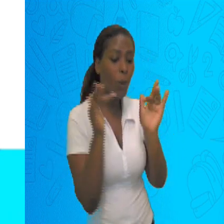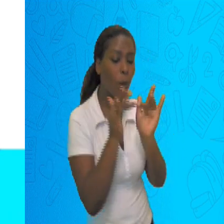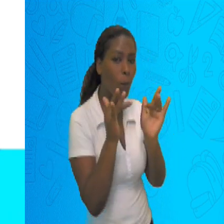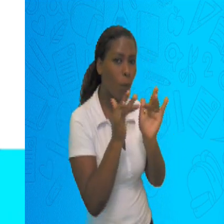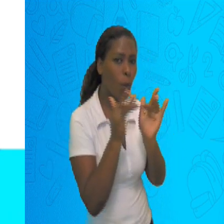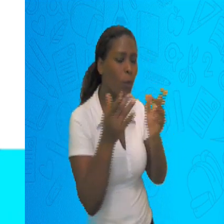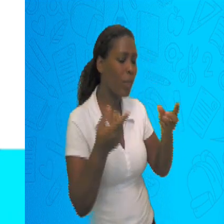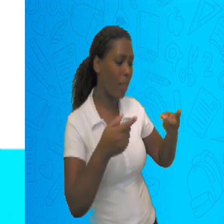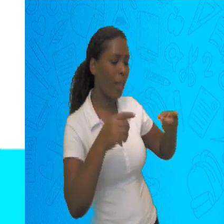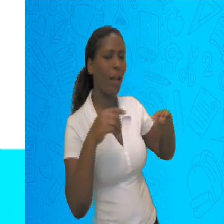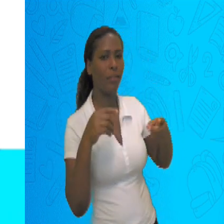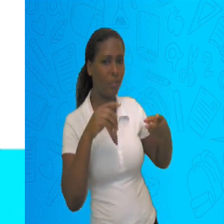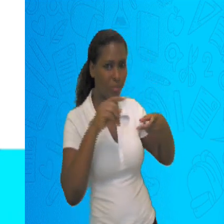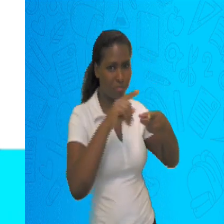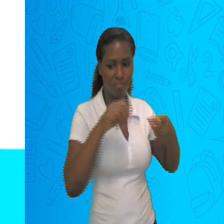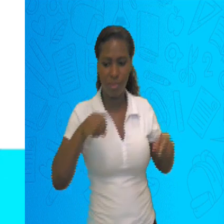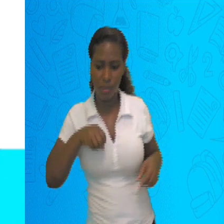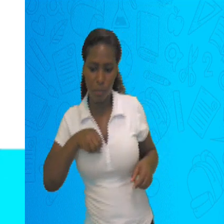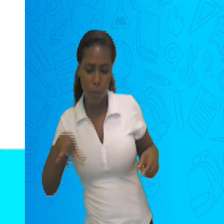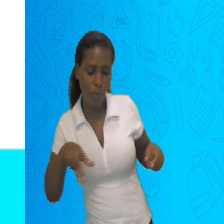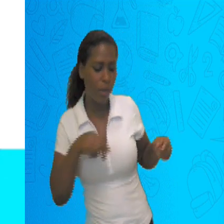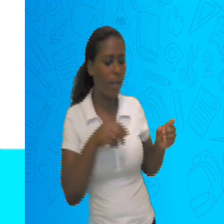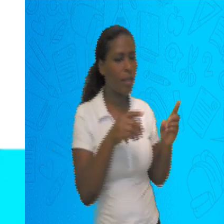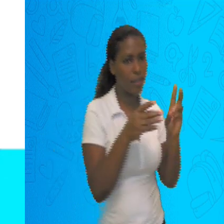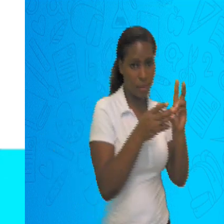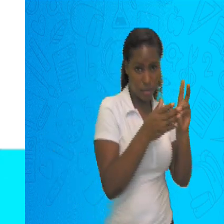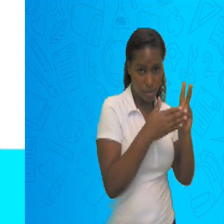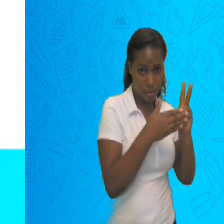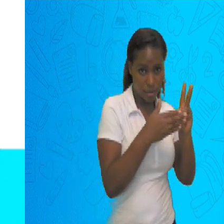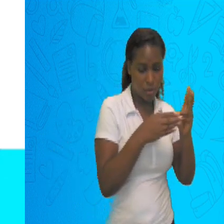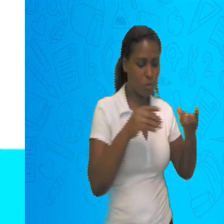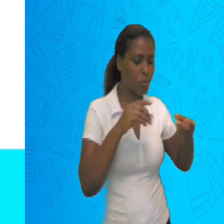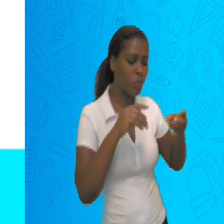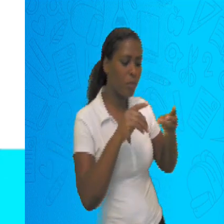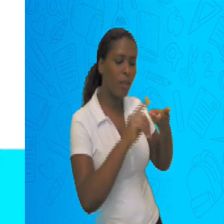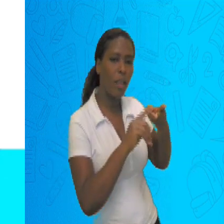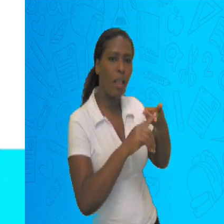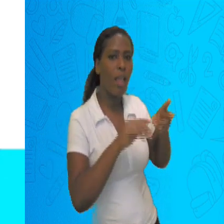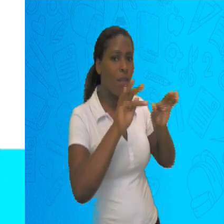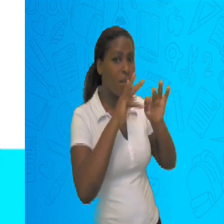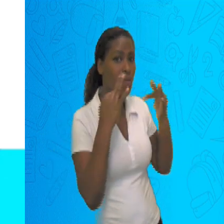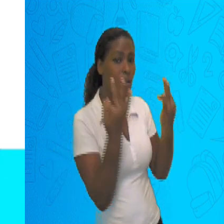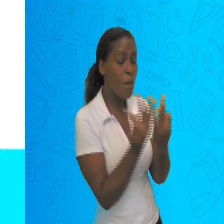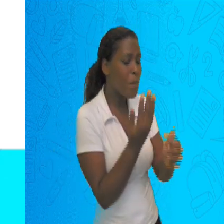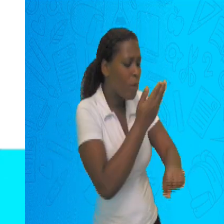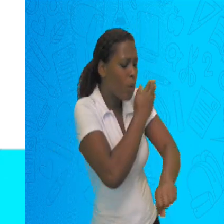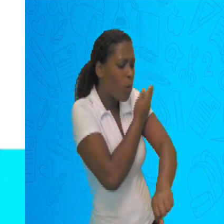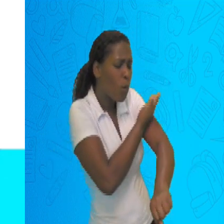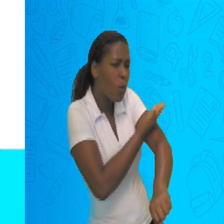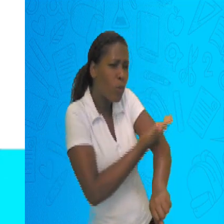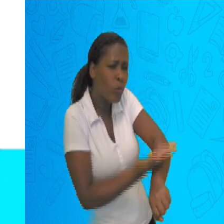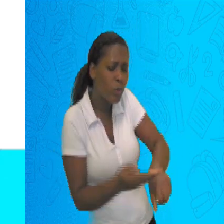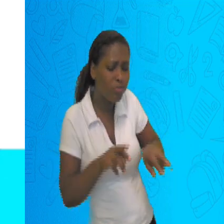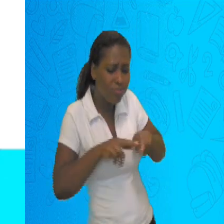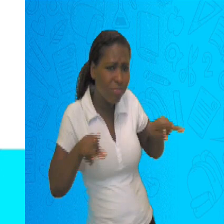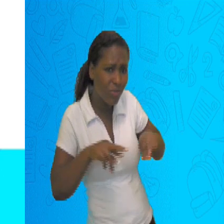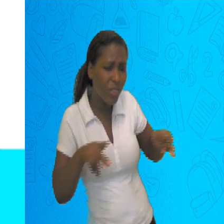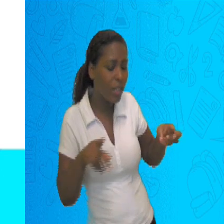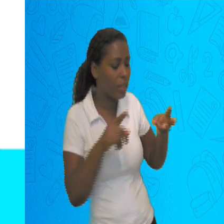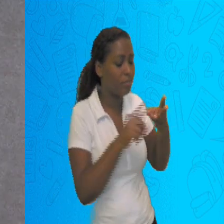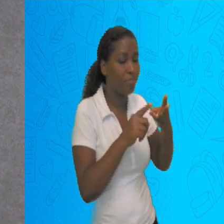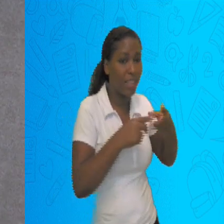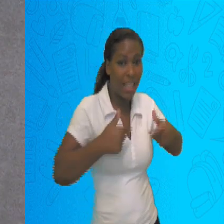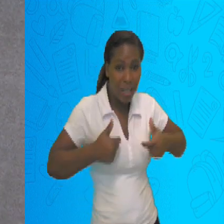e famílias, guerra e ritual antropofágico. Agora nós vamos saber detalhadamente um pouco